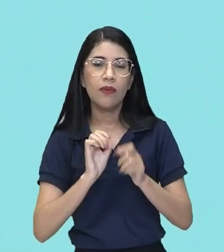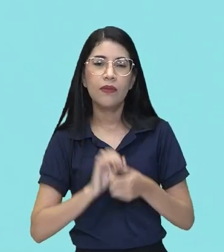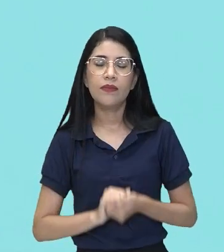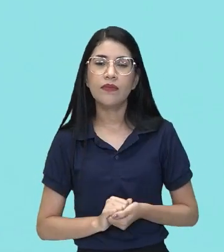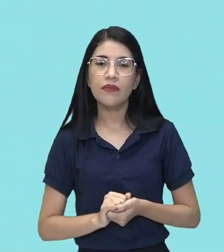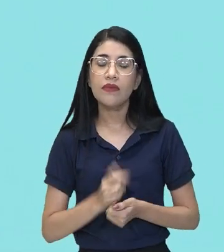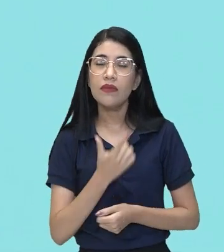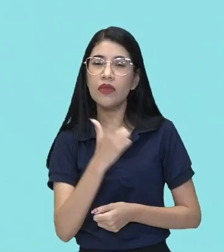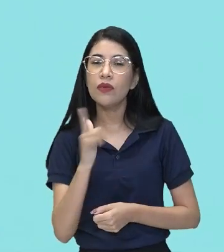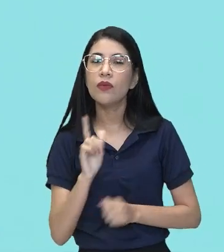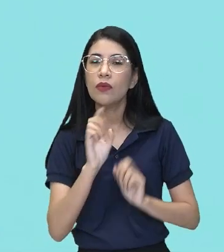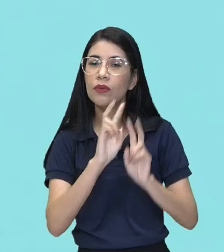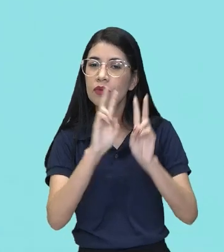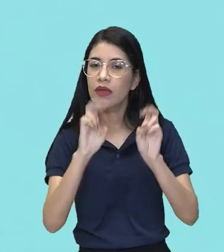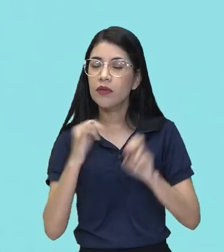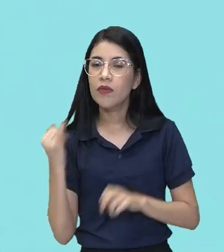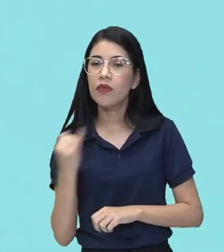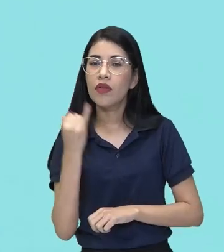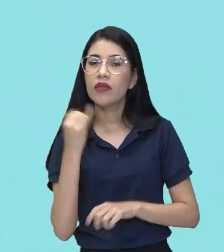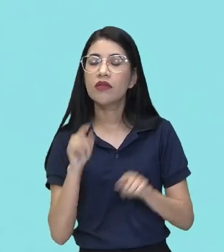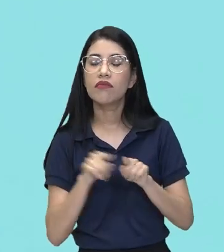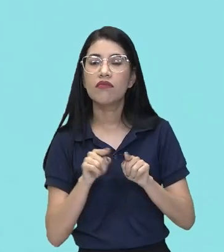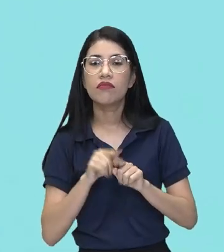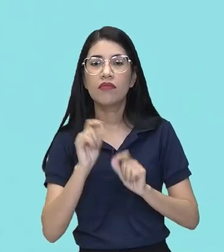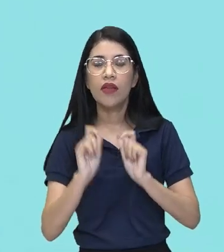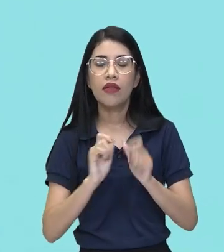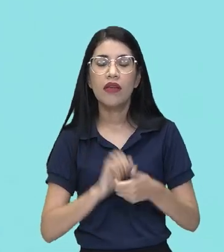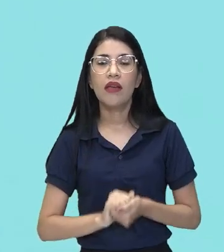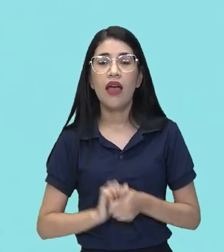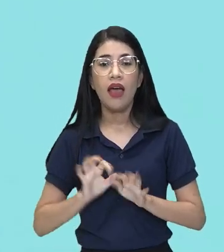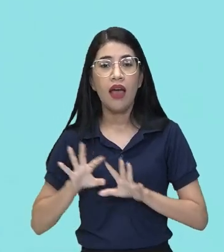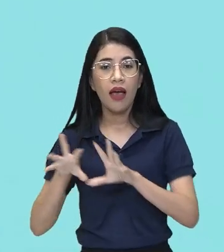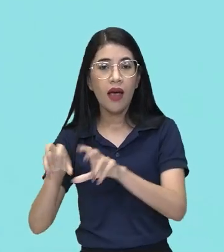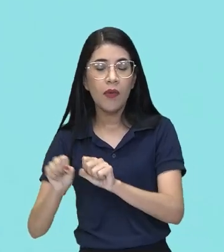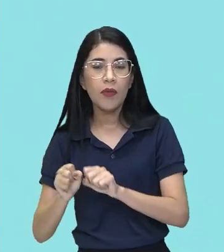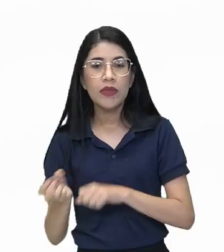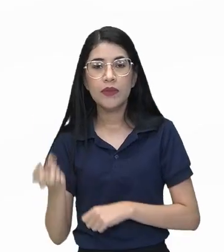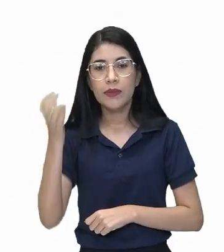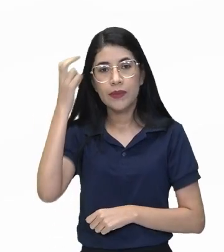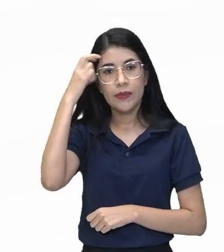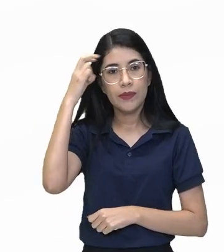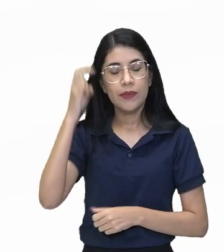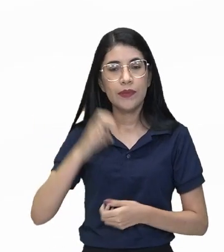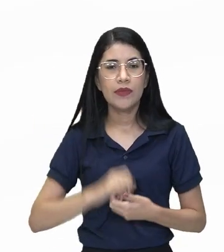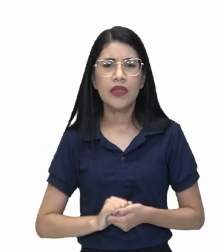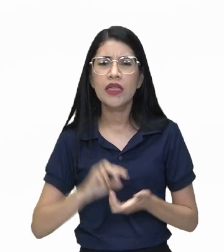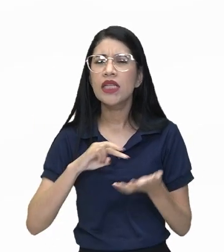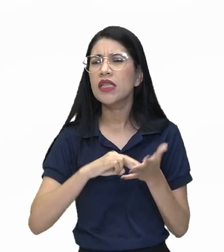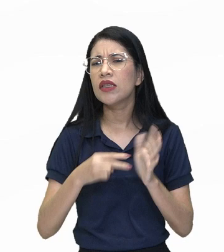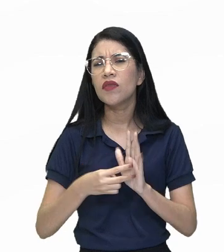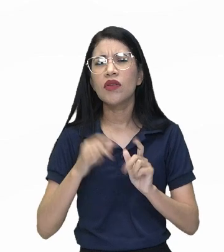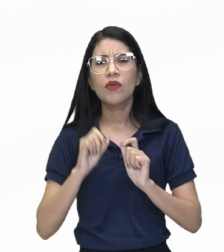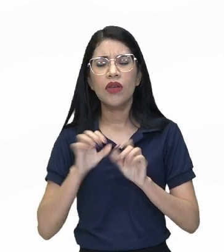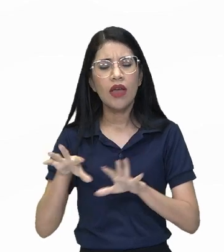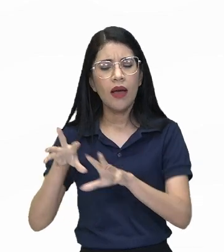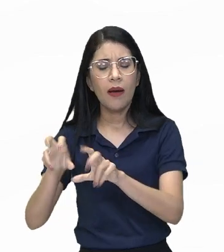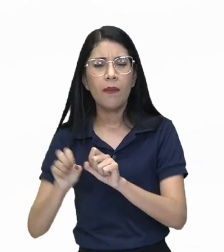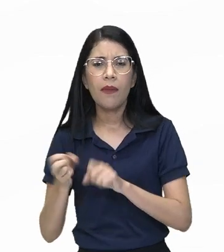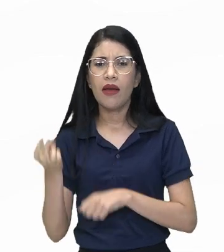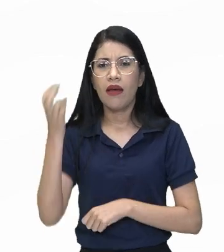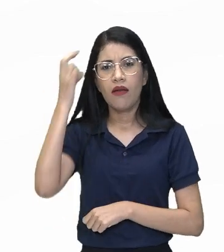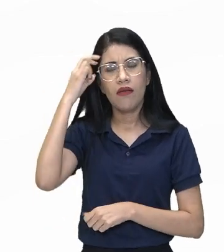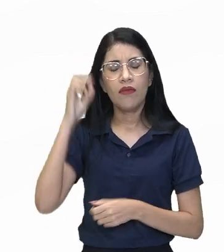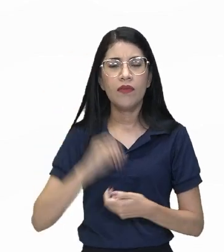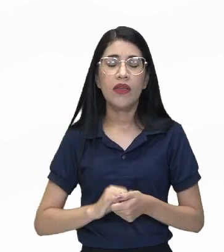outra temática muito importante, que é a apropriação cultural. O que é? A apropriação cultural